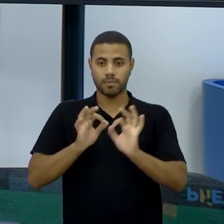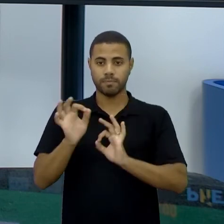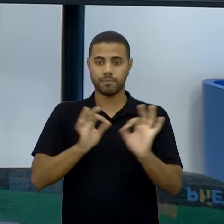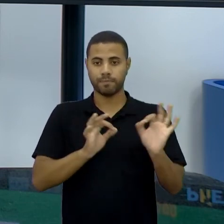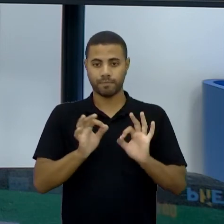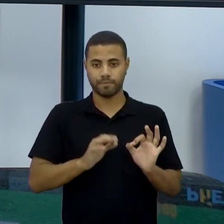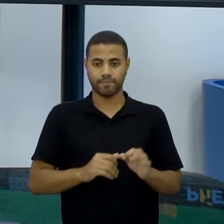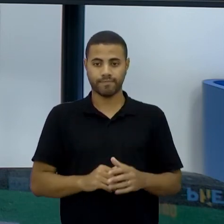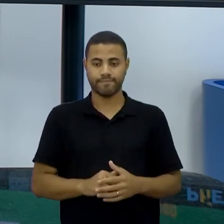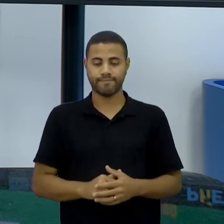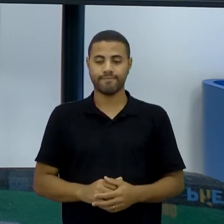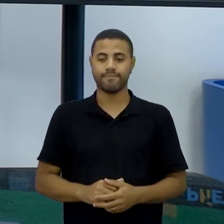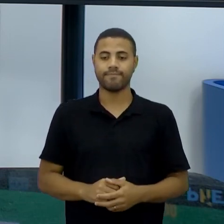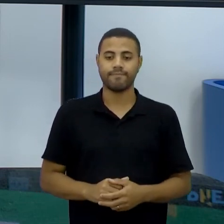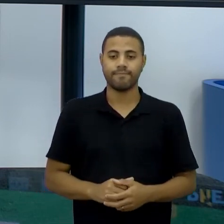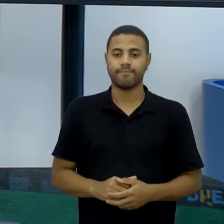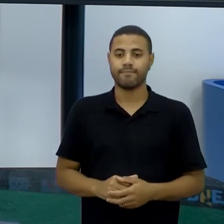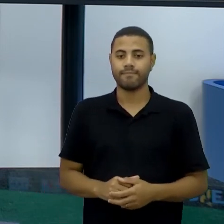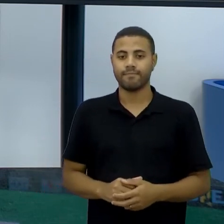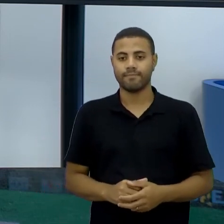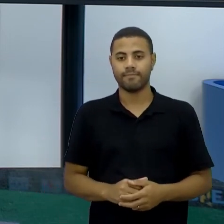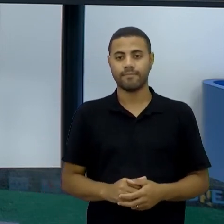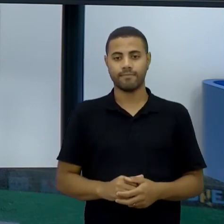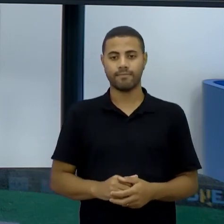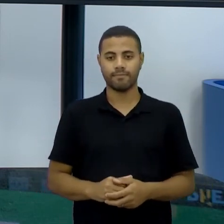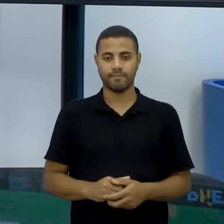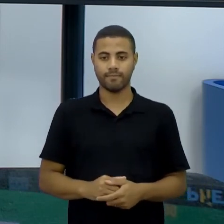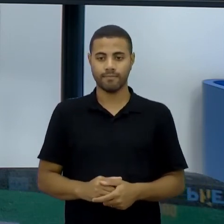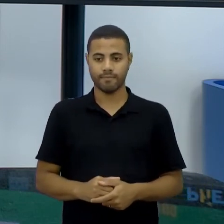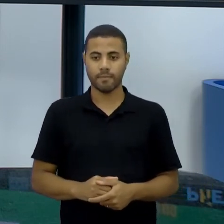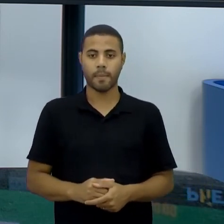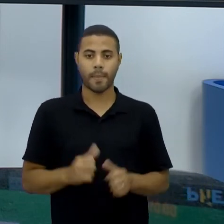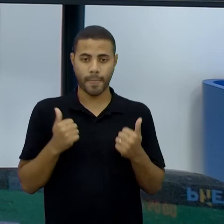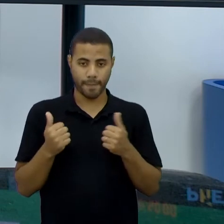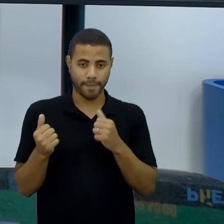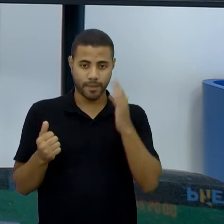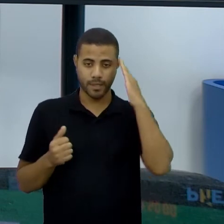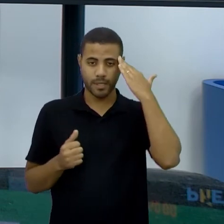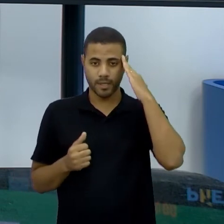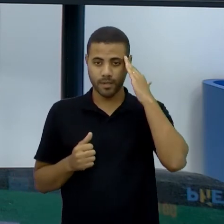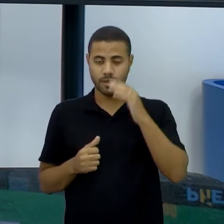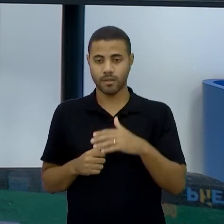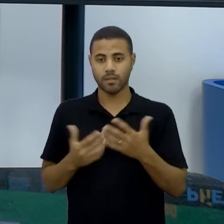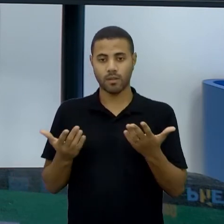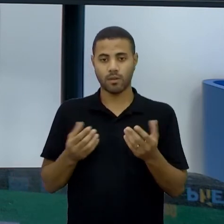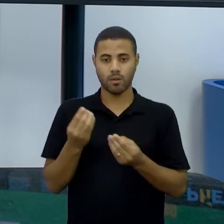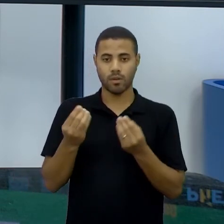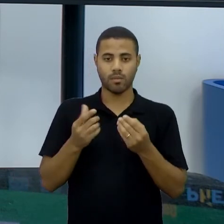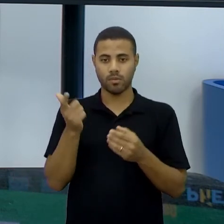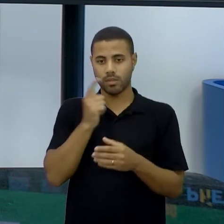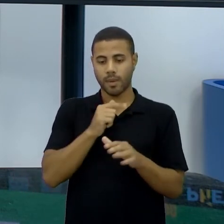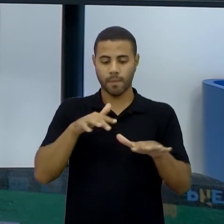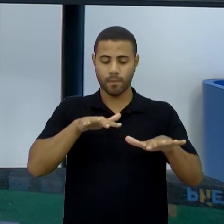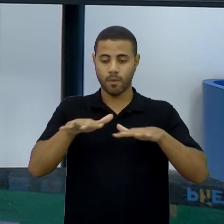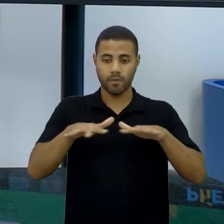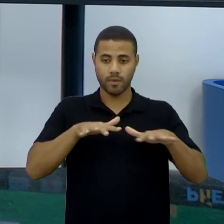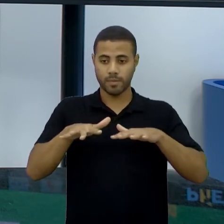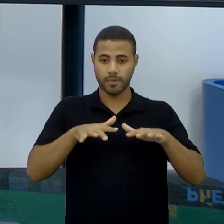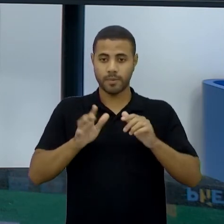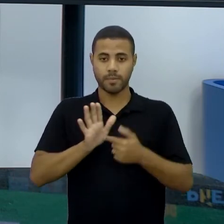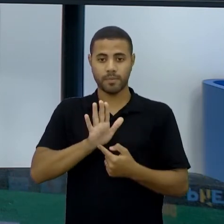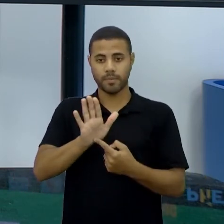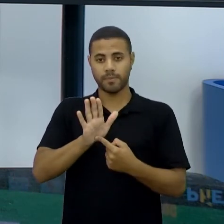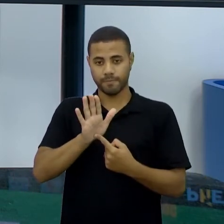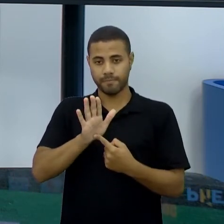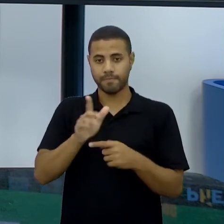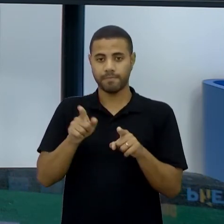direitinho esse balãozinho aqui na posição correta, tá bom? Este é um movimento que